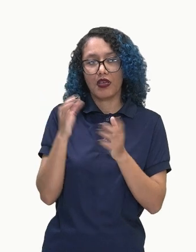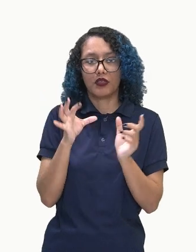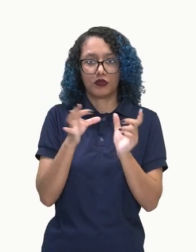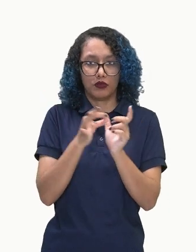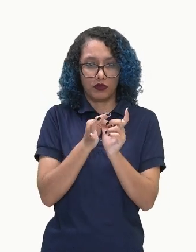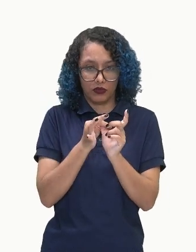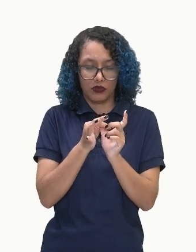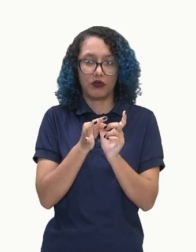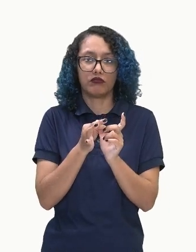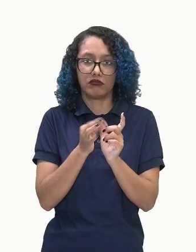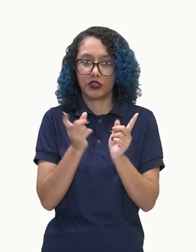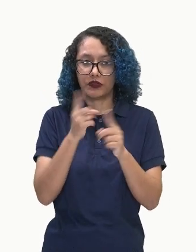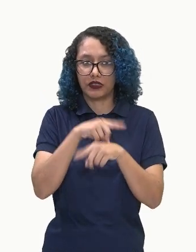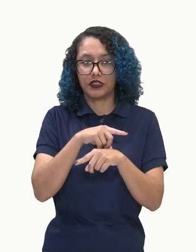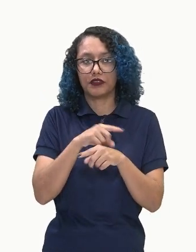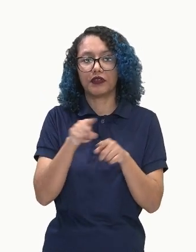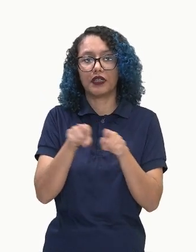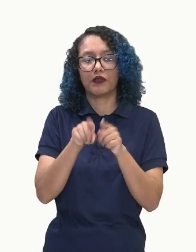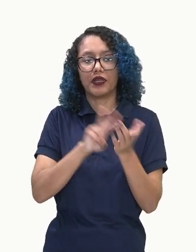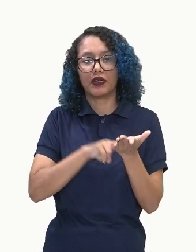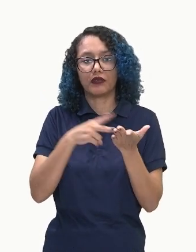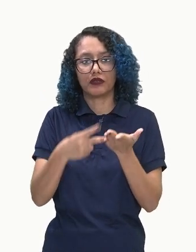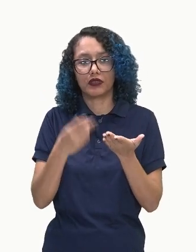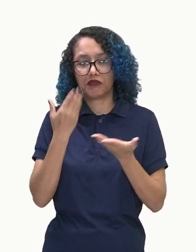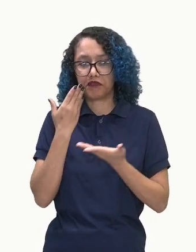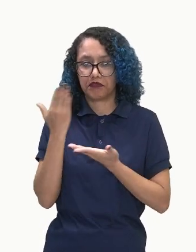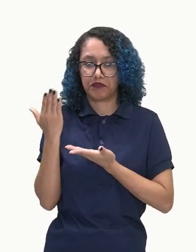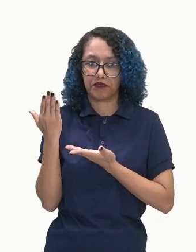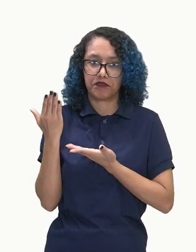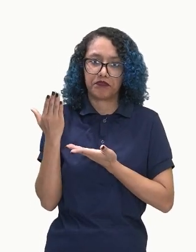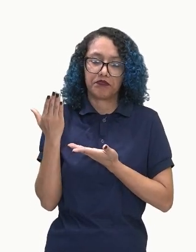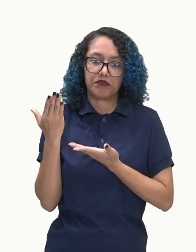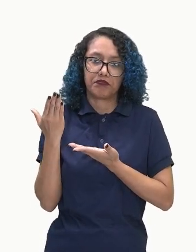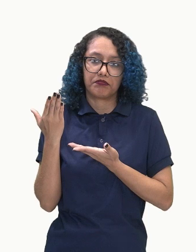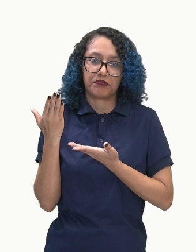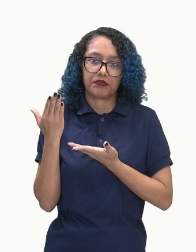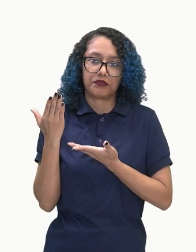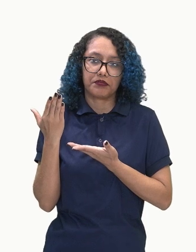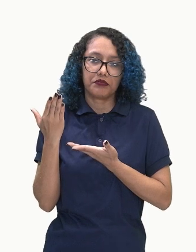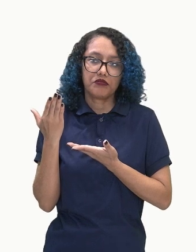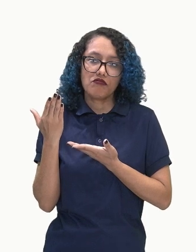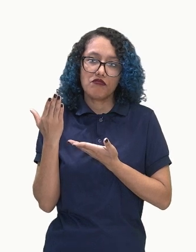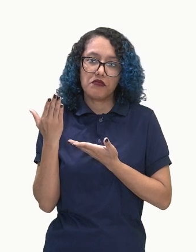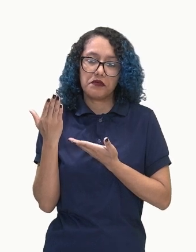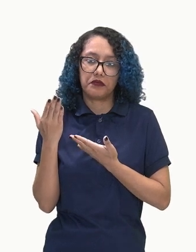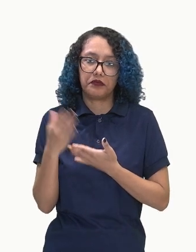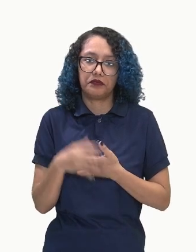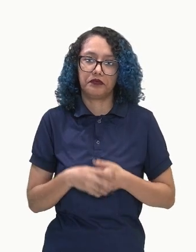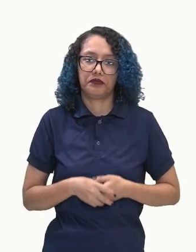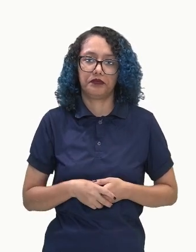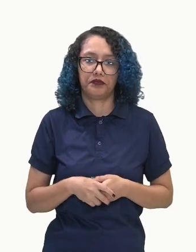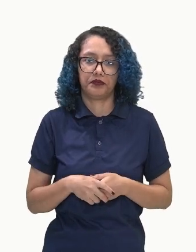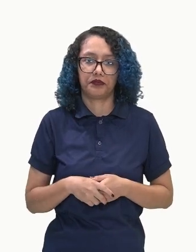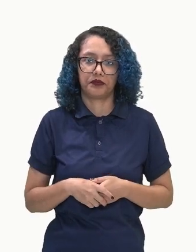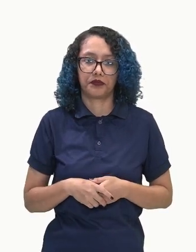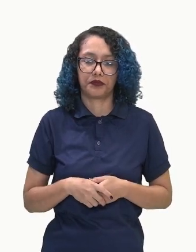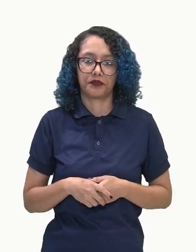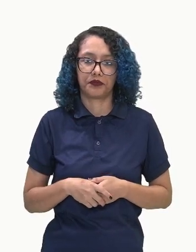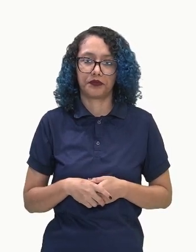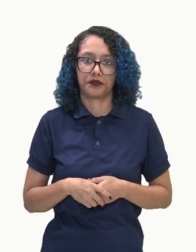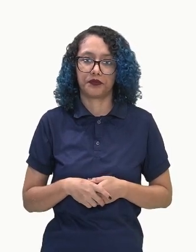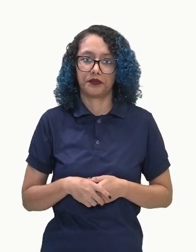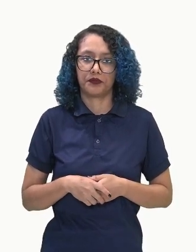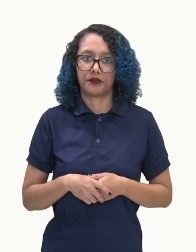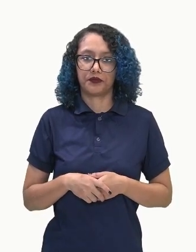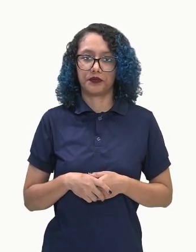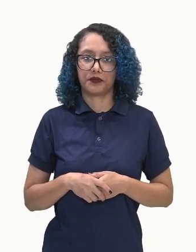de, even though, mesmo que, embora, nevertheless, não obstante, mesmo assim, e yet, mesmo